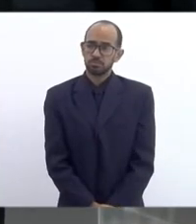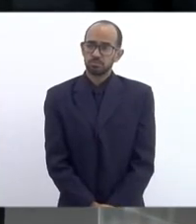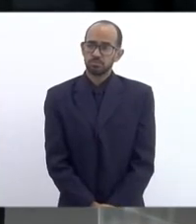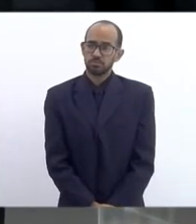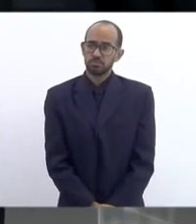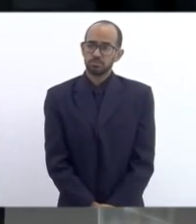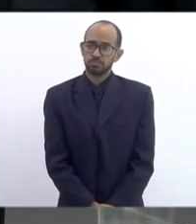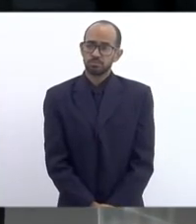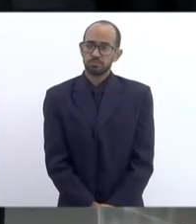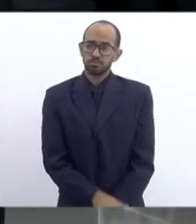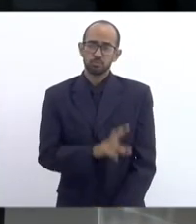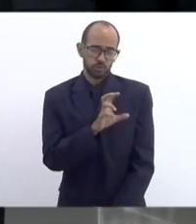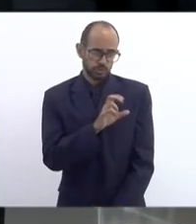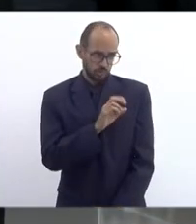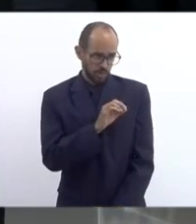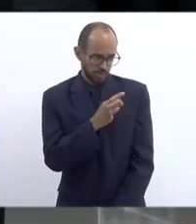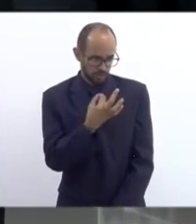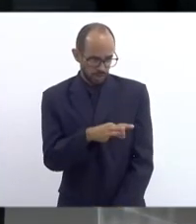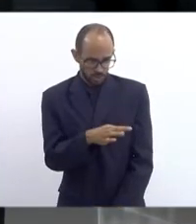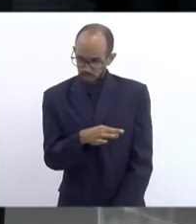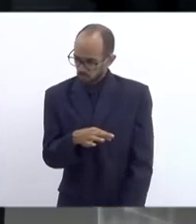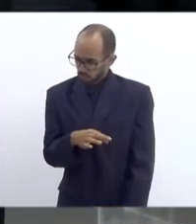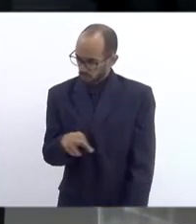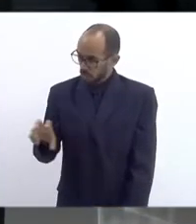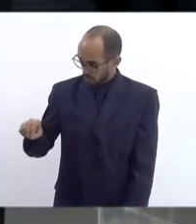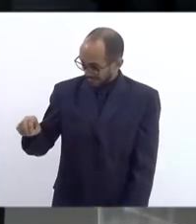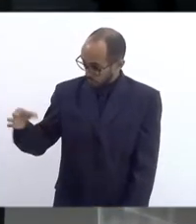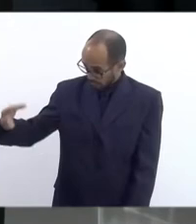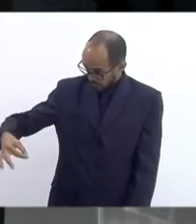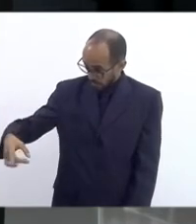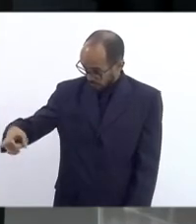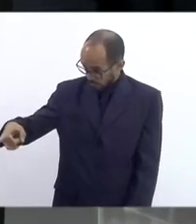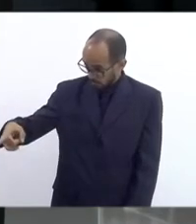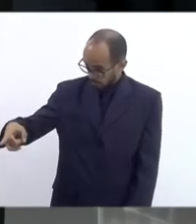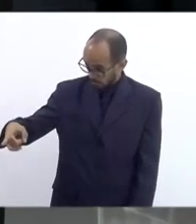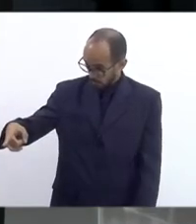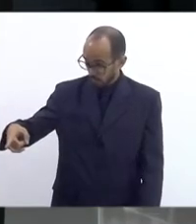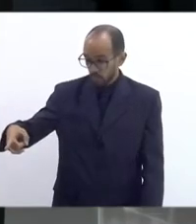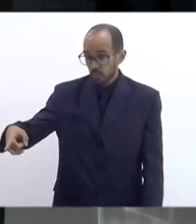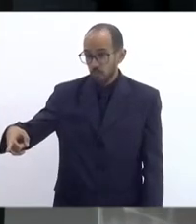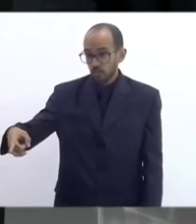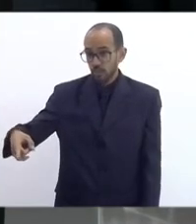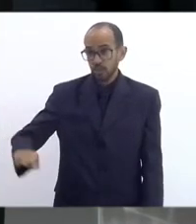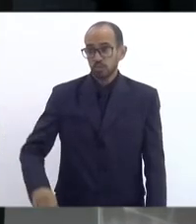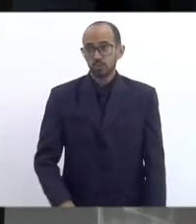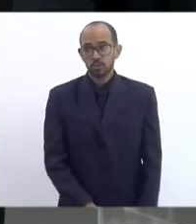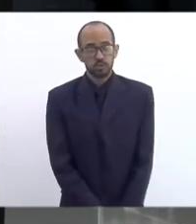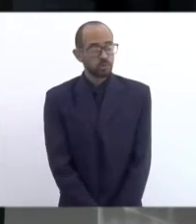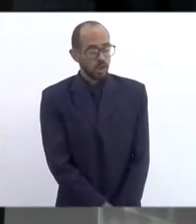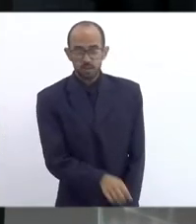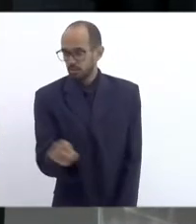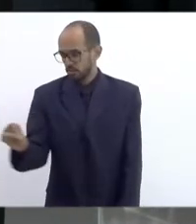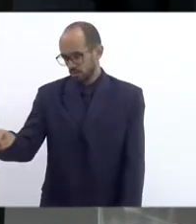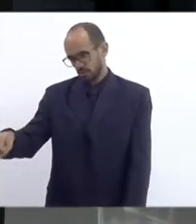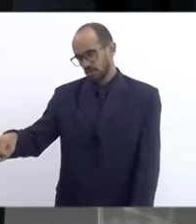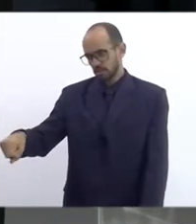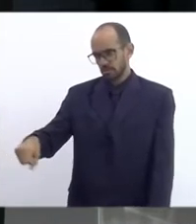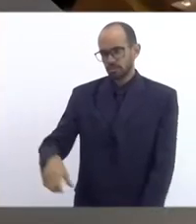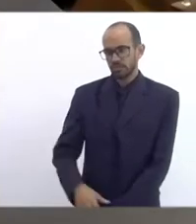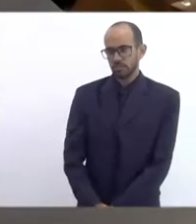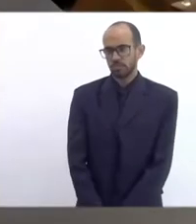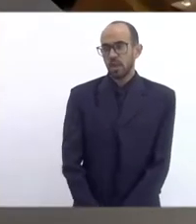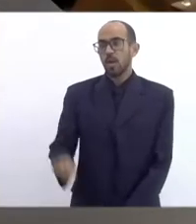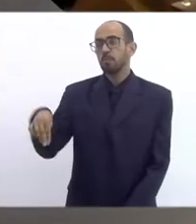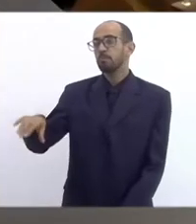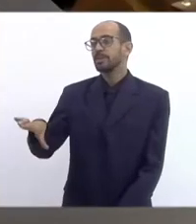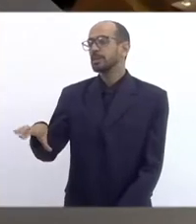No 50, né? A gente ainda está no 50, né? Não. Eu achei que eu tinha. A gente está